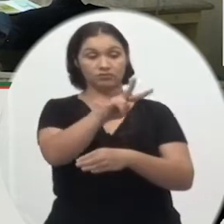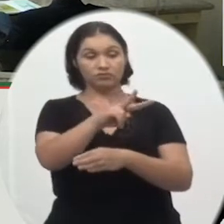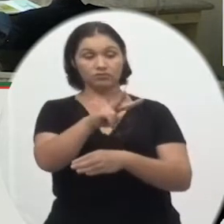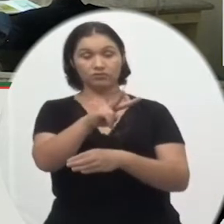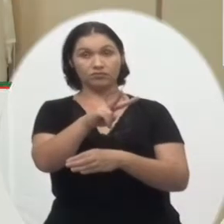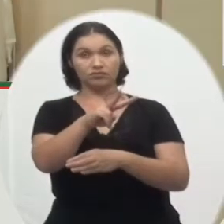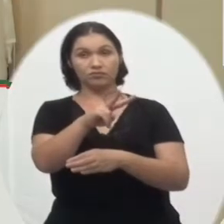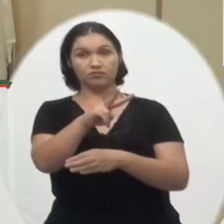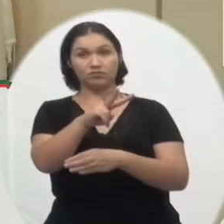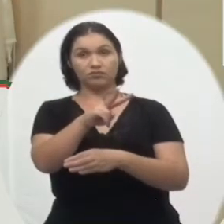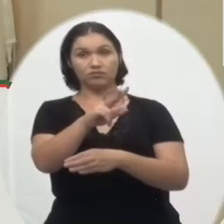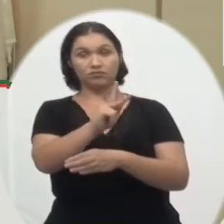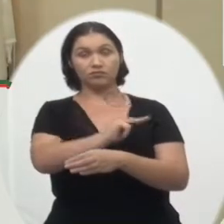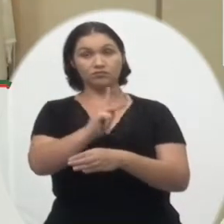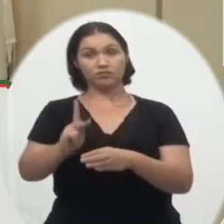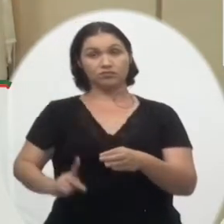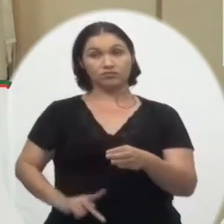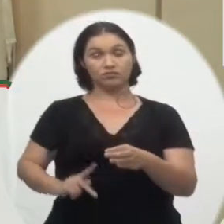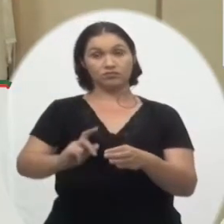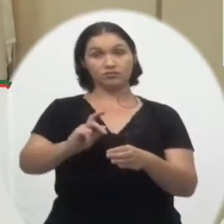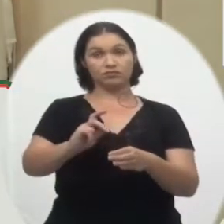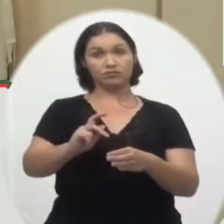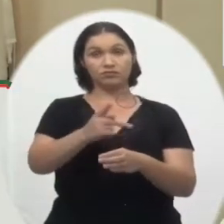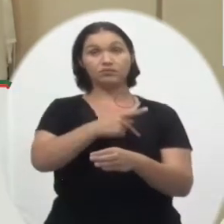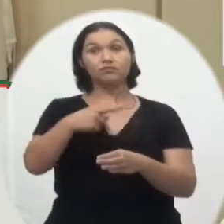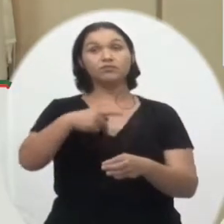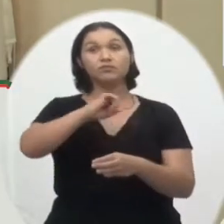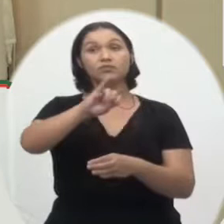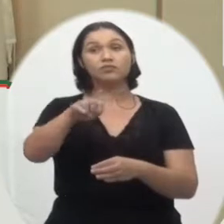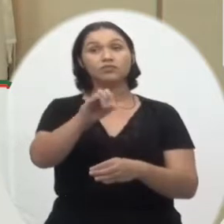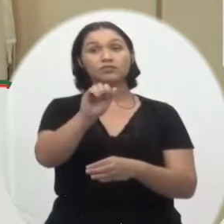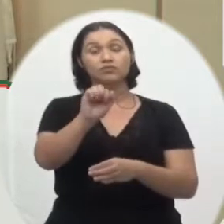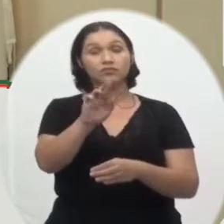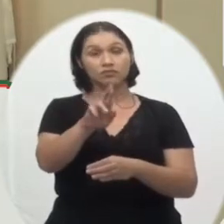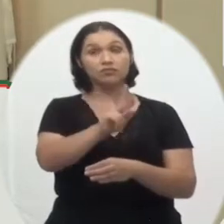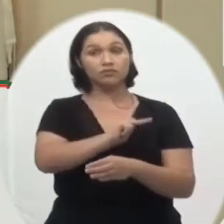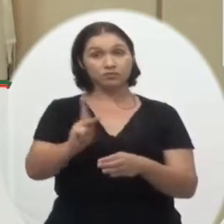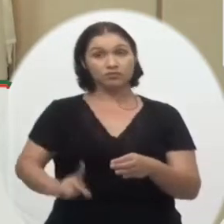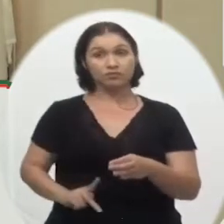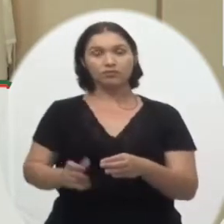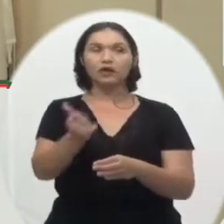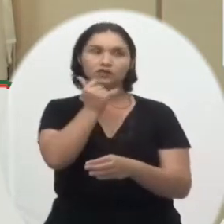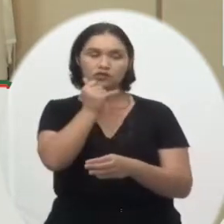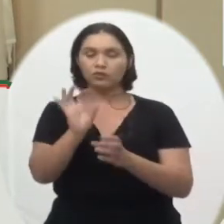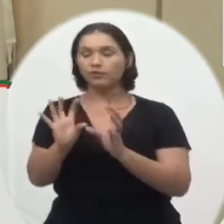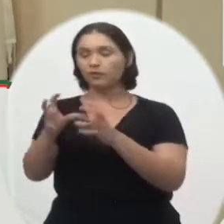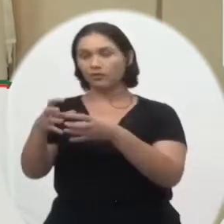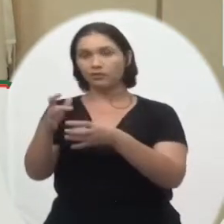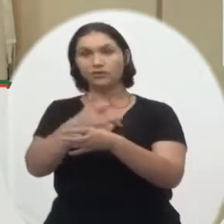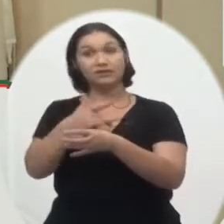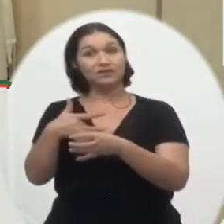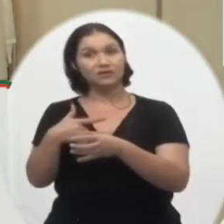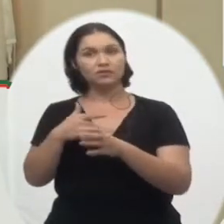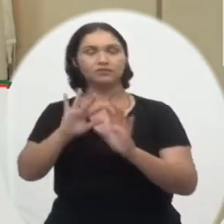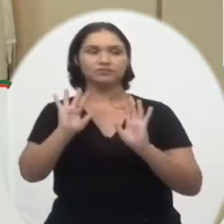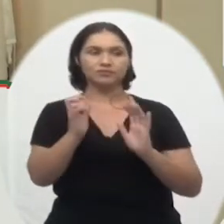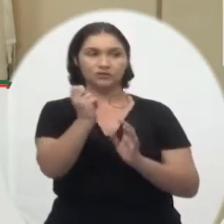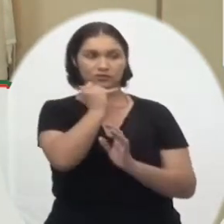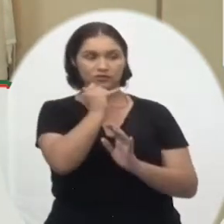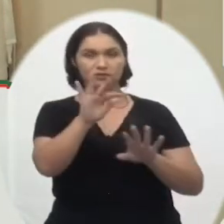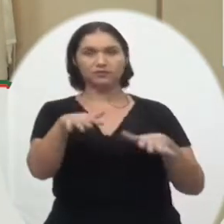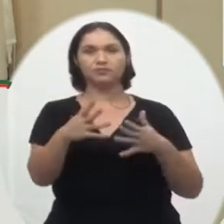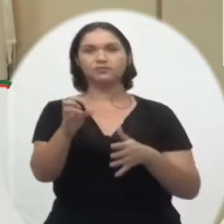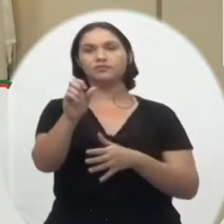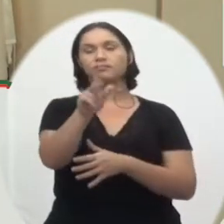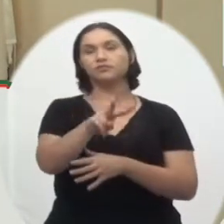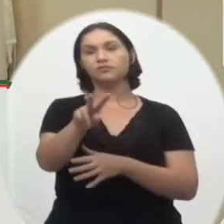desculpa, comissão de saúde, é que eu fui muito tempo na comissão de obras, estou fazendo uma confusão, estou ficando velhinho também, né? A Giovana, né,